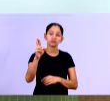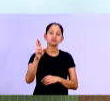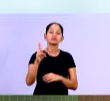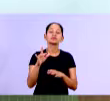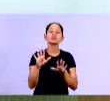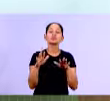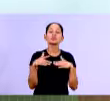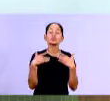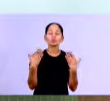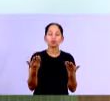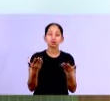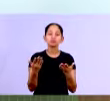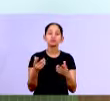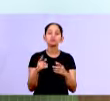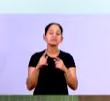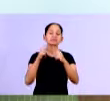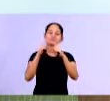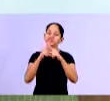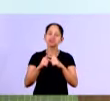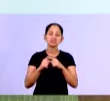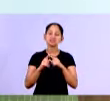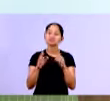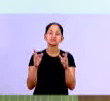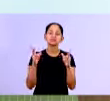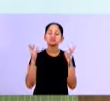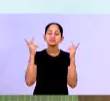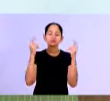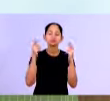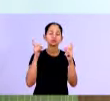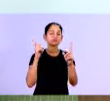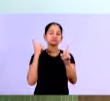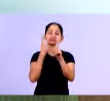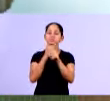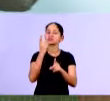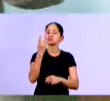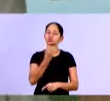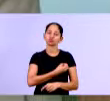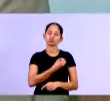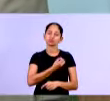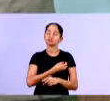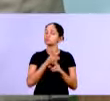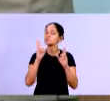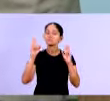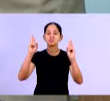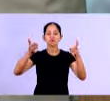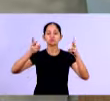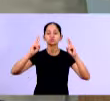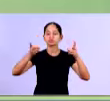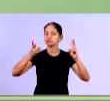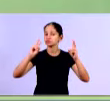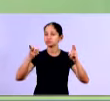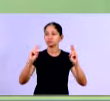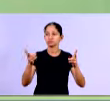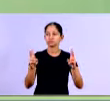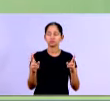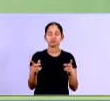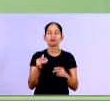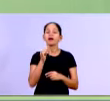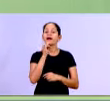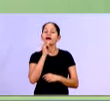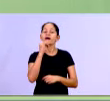dar 1,21 vezes 2.000. E aí você vai encontrar a mesma coisa que a gente fez aqui. Aqui vai